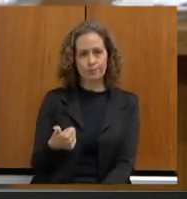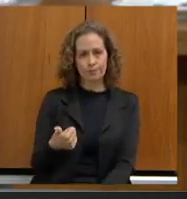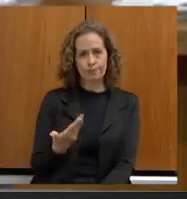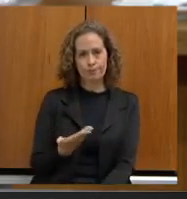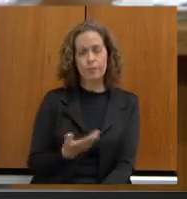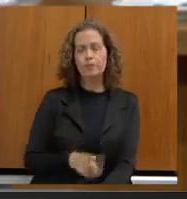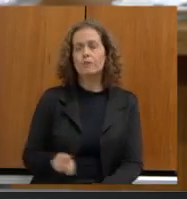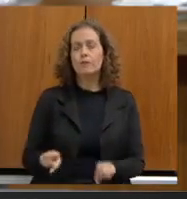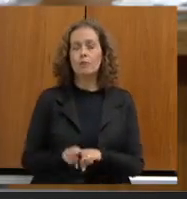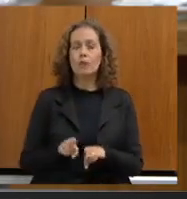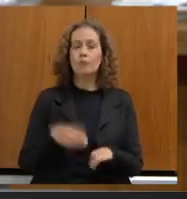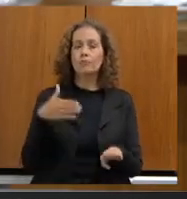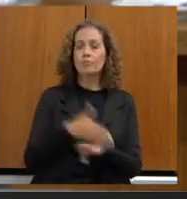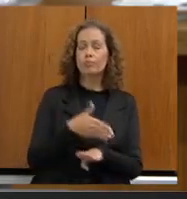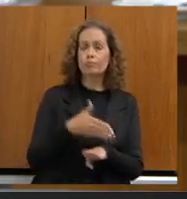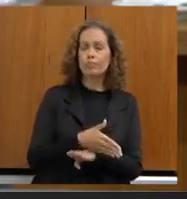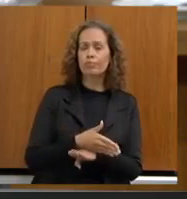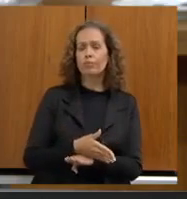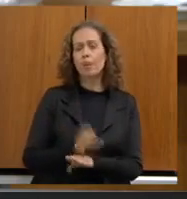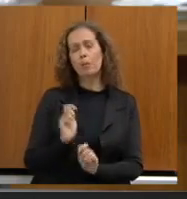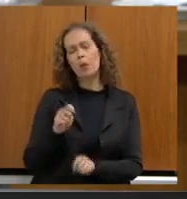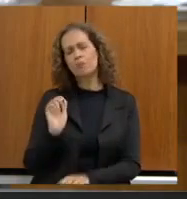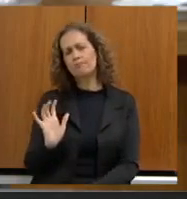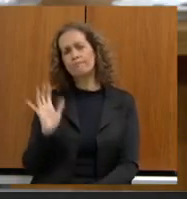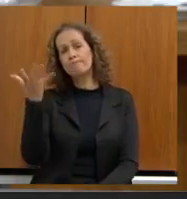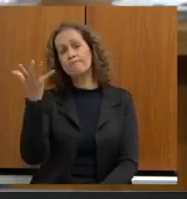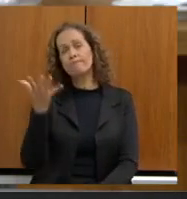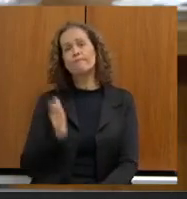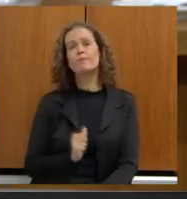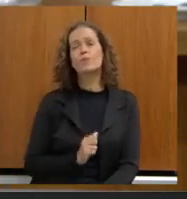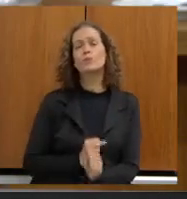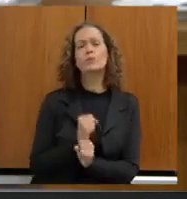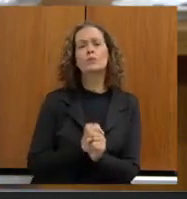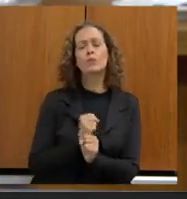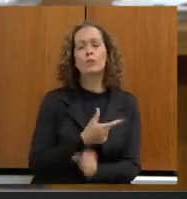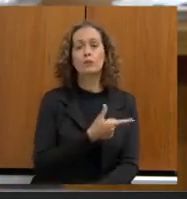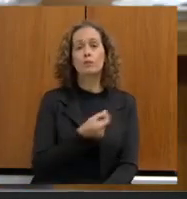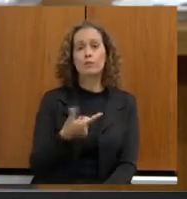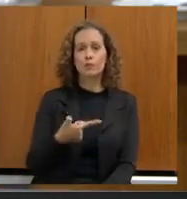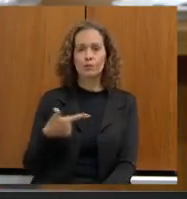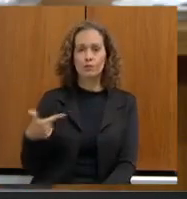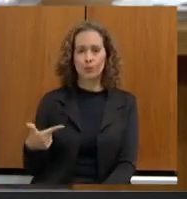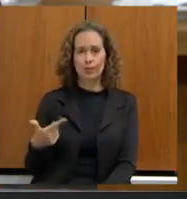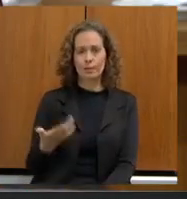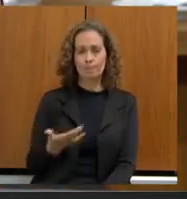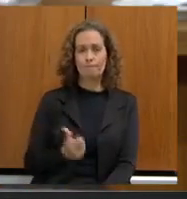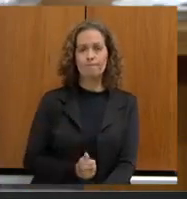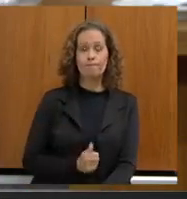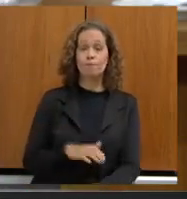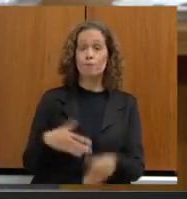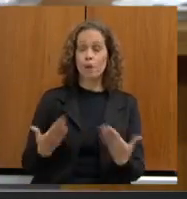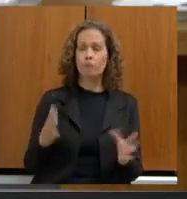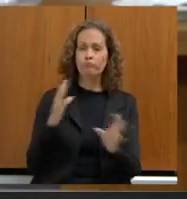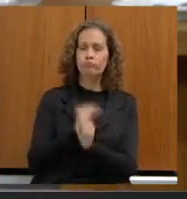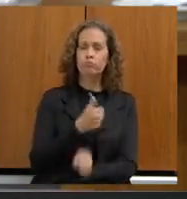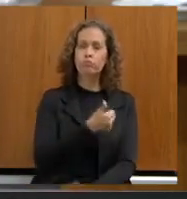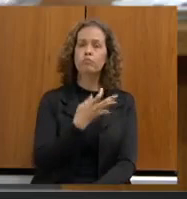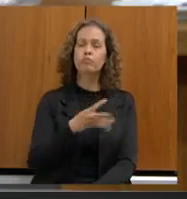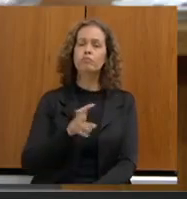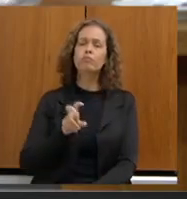e uma entrada que deve acontecer dentro do ano de 2022 esse 145